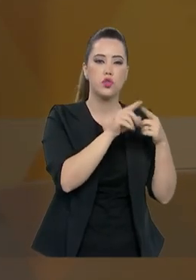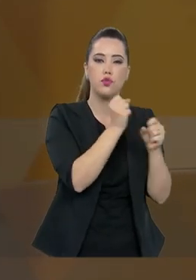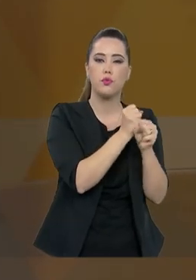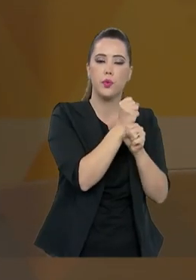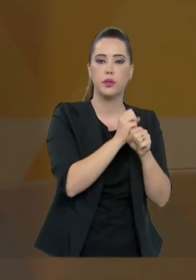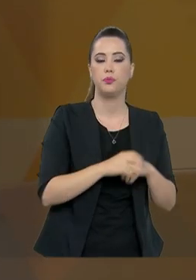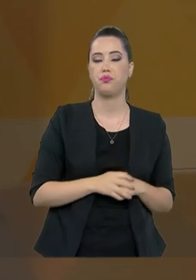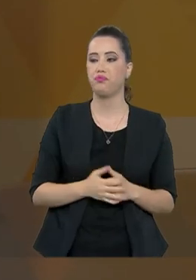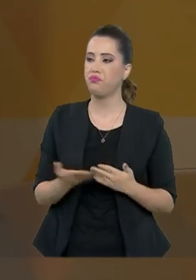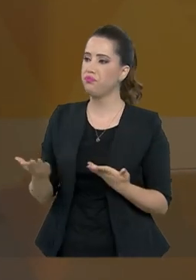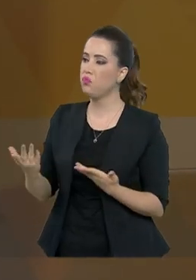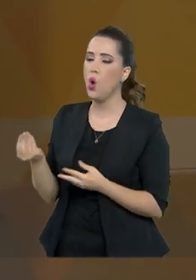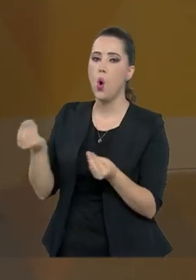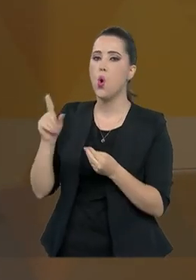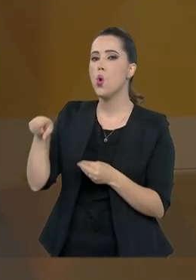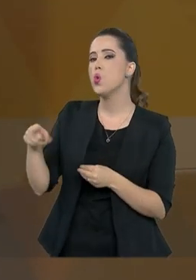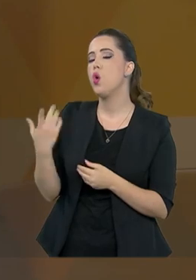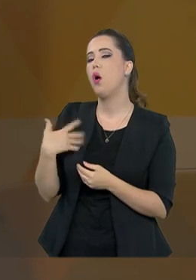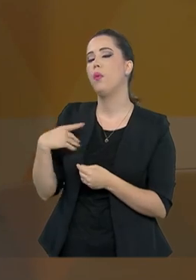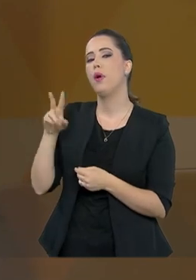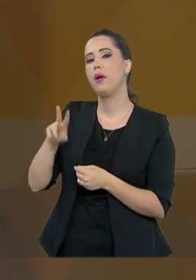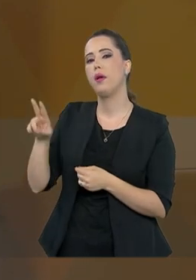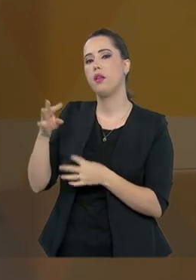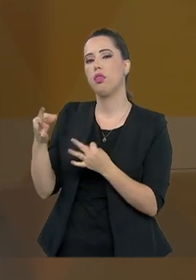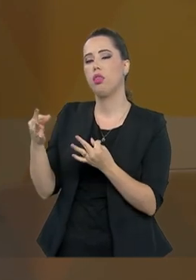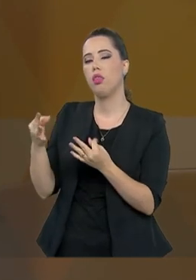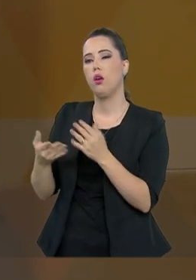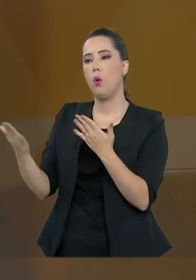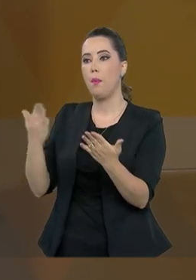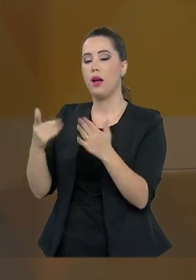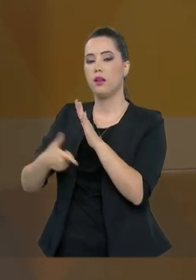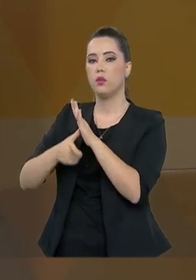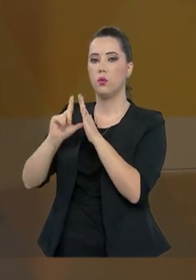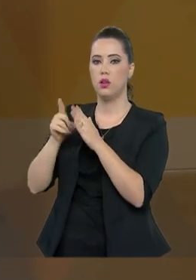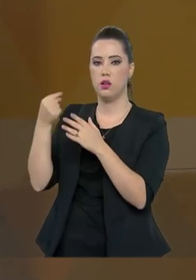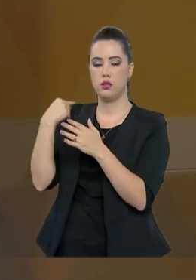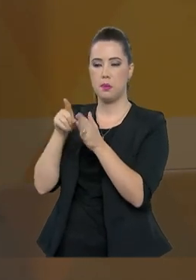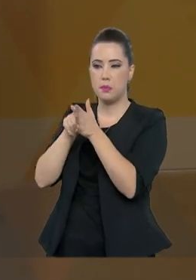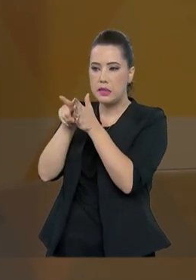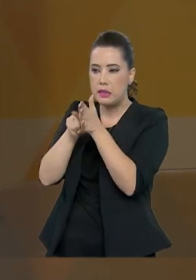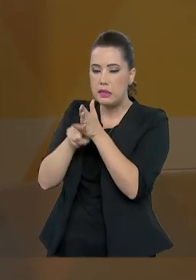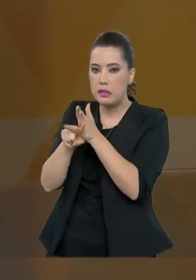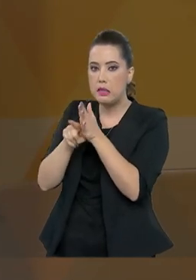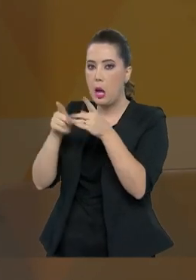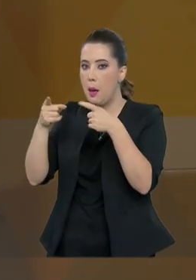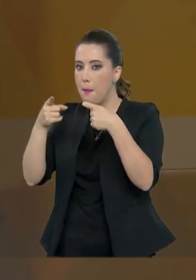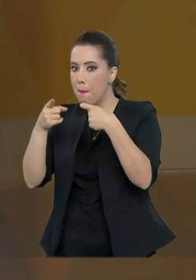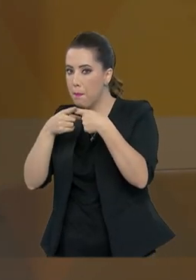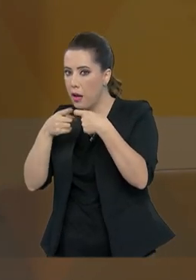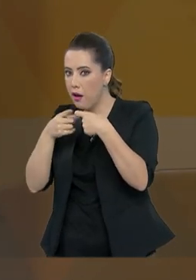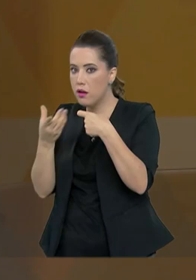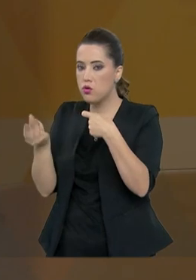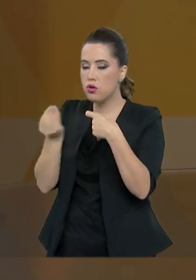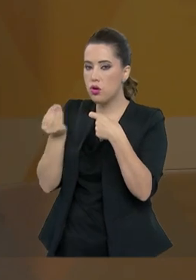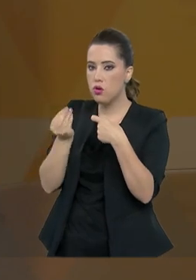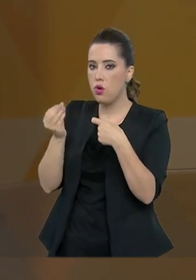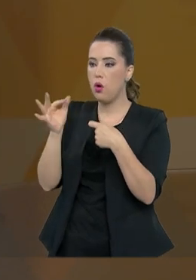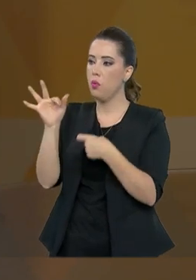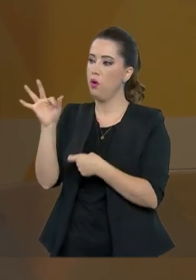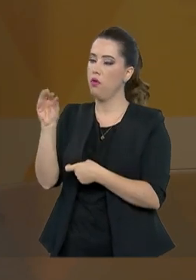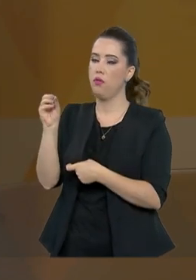do DNA, ela é mais desenvolvida que as técnicas anteriores de medicina forense para auxiliar nas investigações, nesses casos